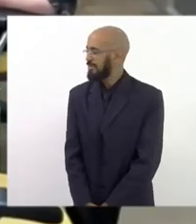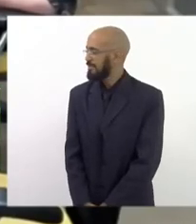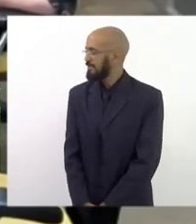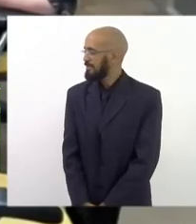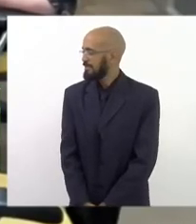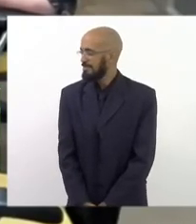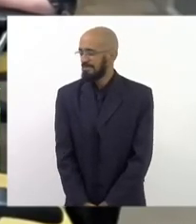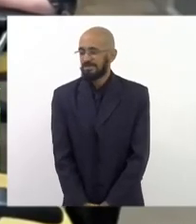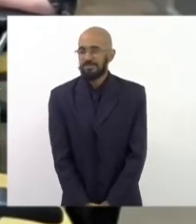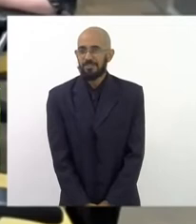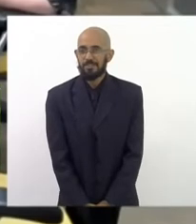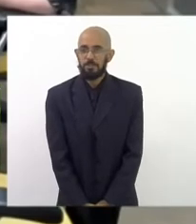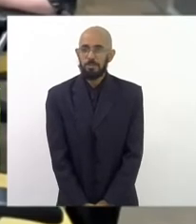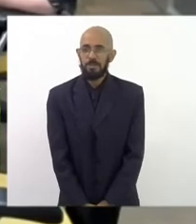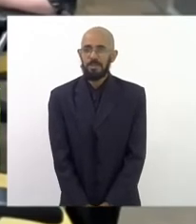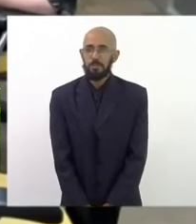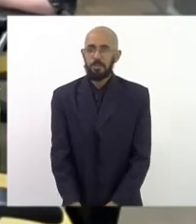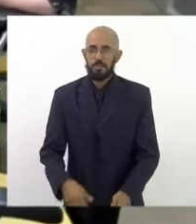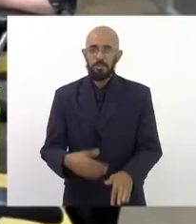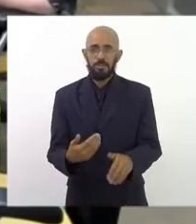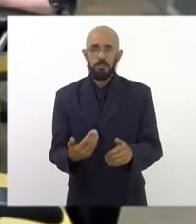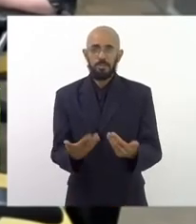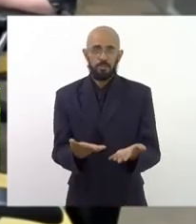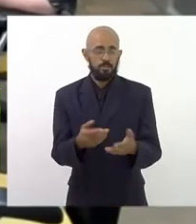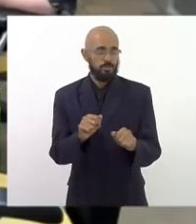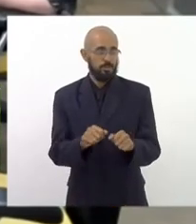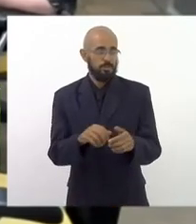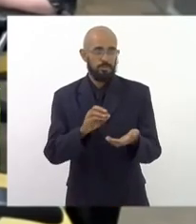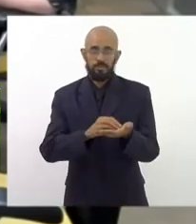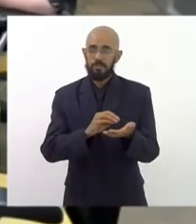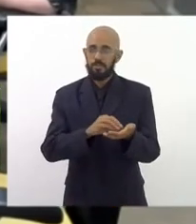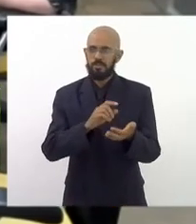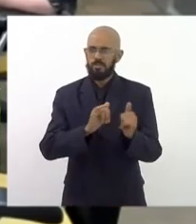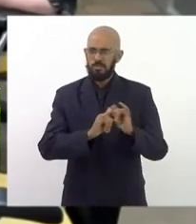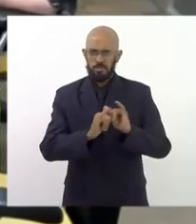Por causa da suspensão, mas na realidade ela continua existindo, que é aquele montante lá.